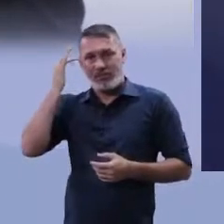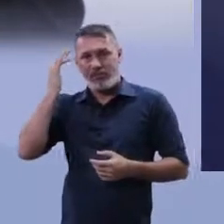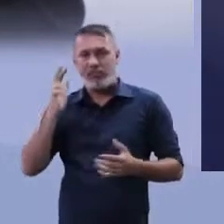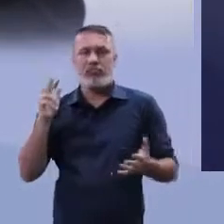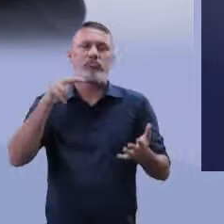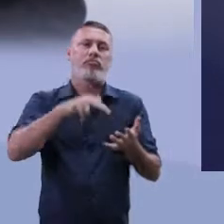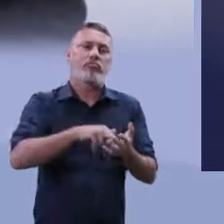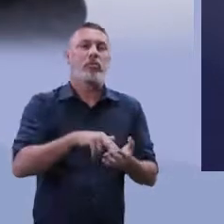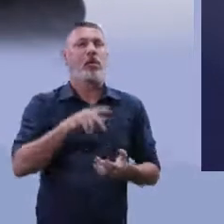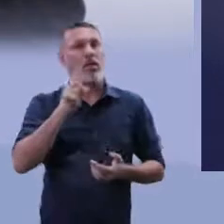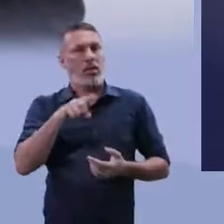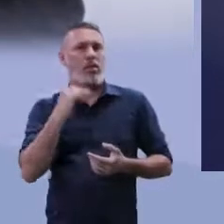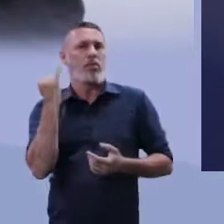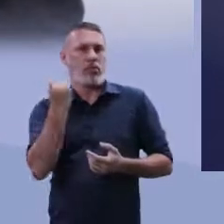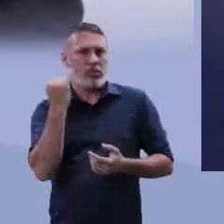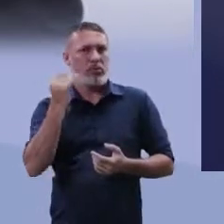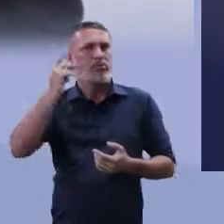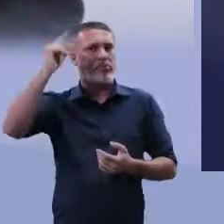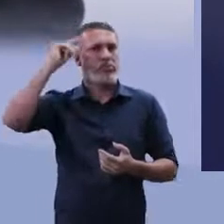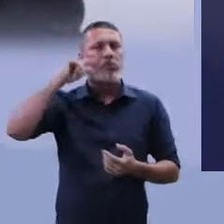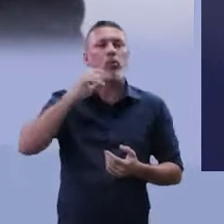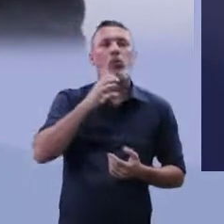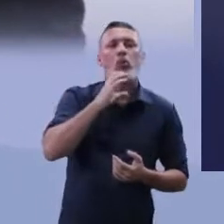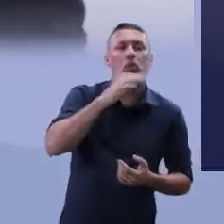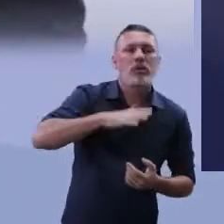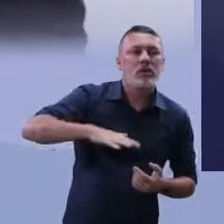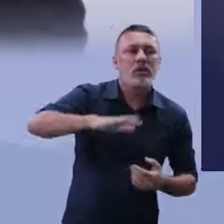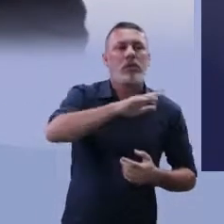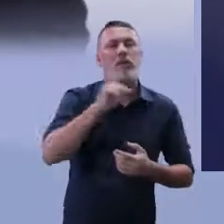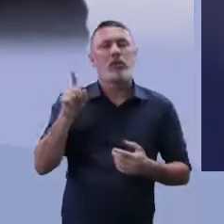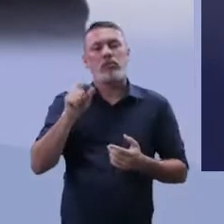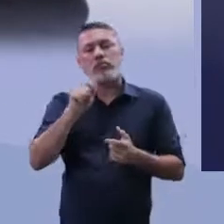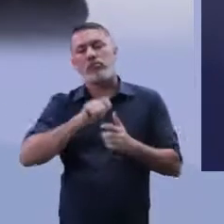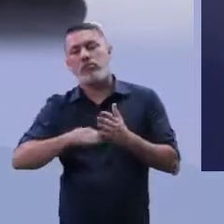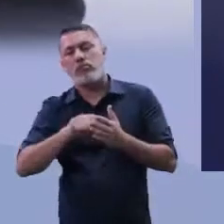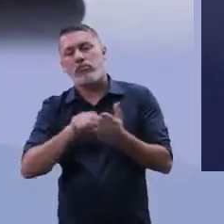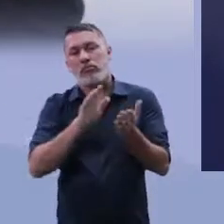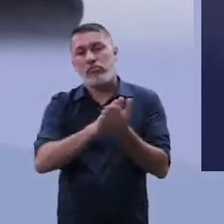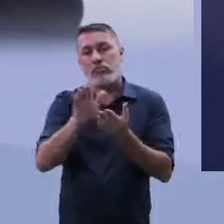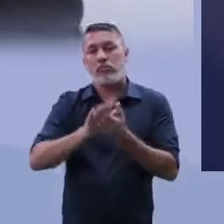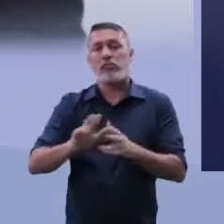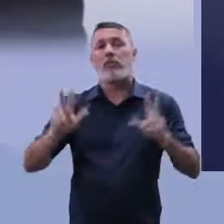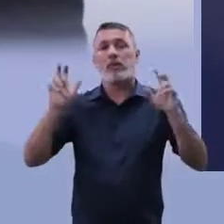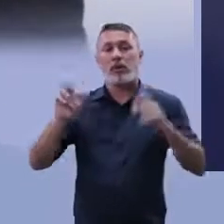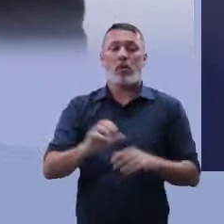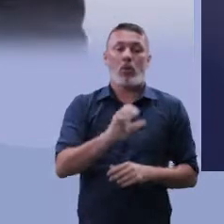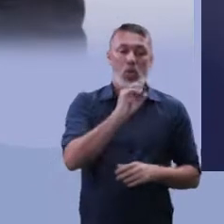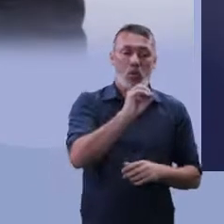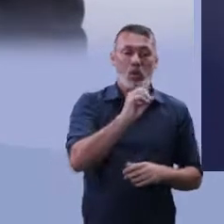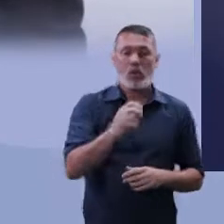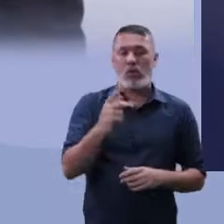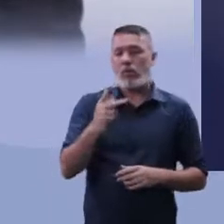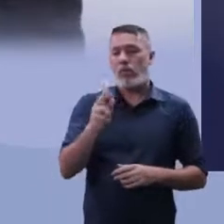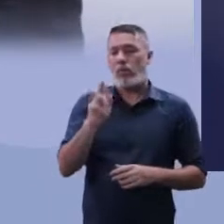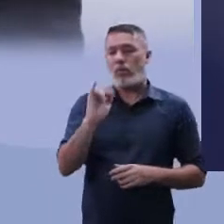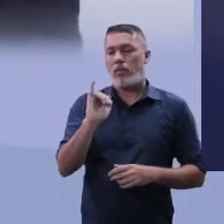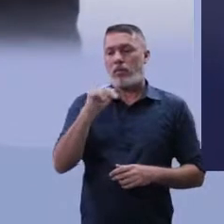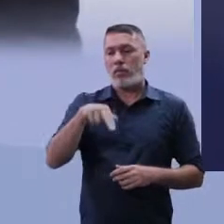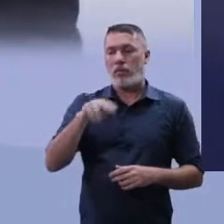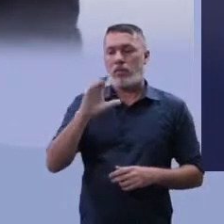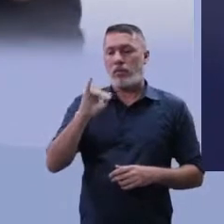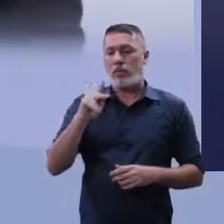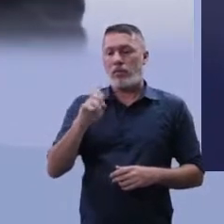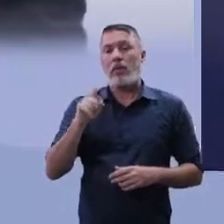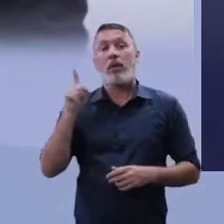o Maquiavel, que era um importante agente desse meio político aí, escreve uma obra chamada O